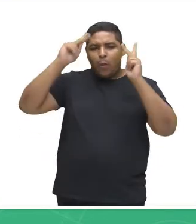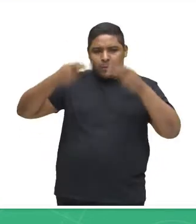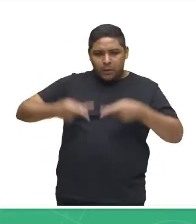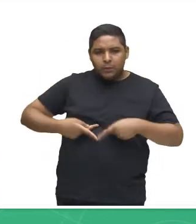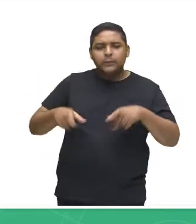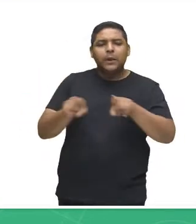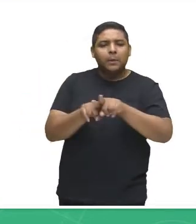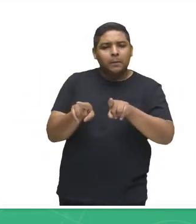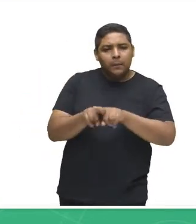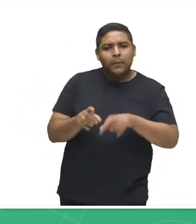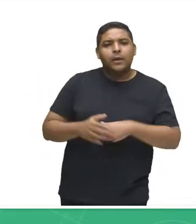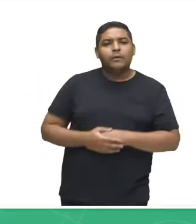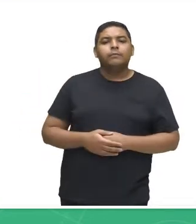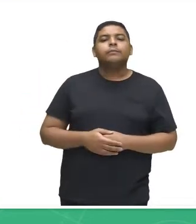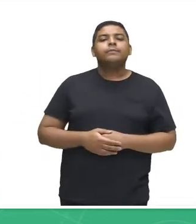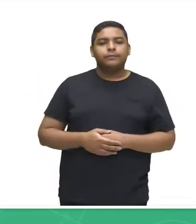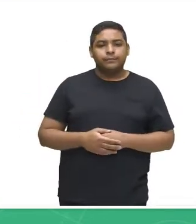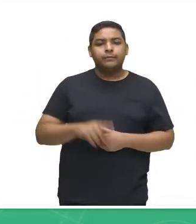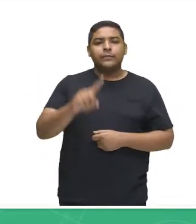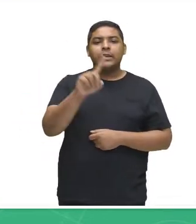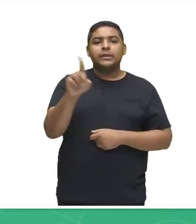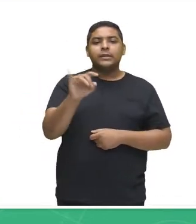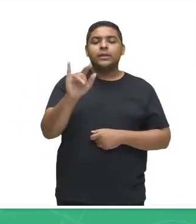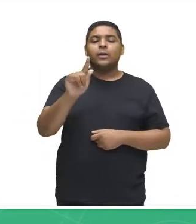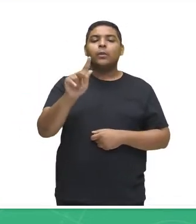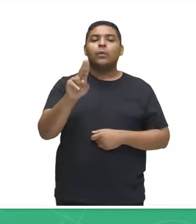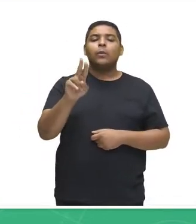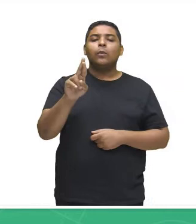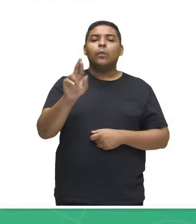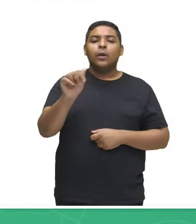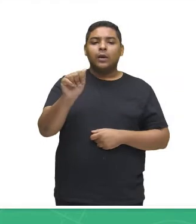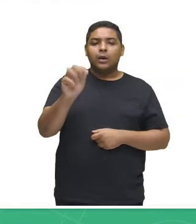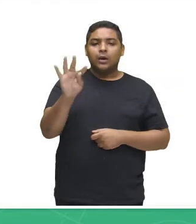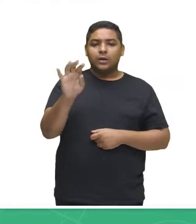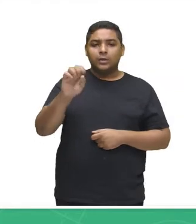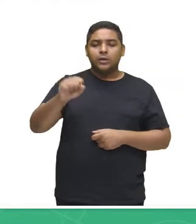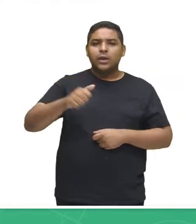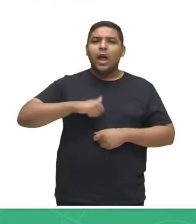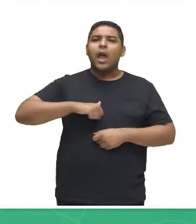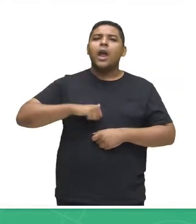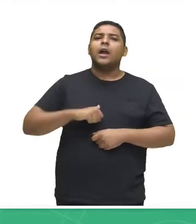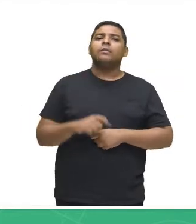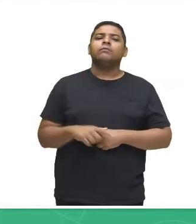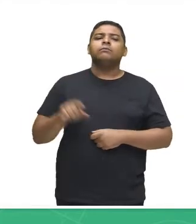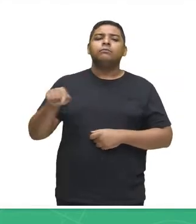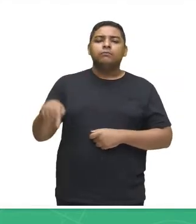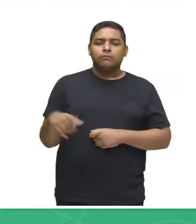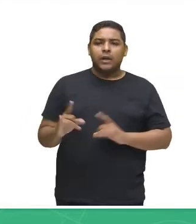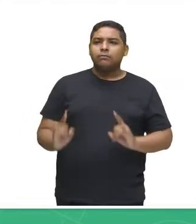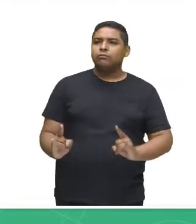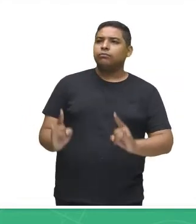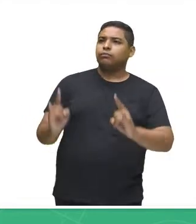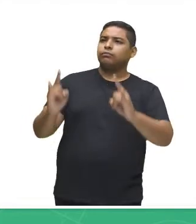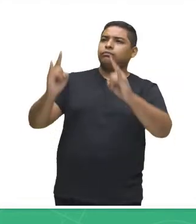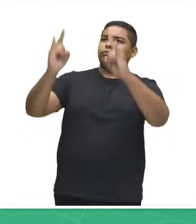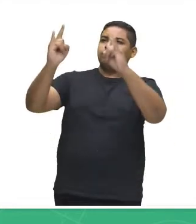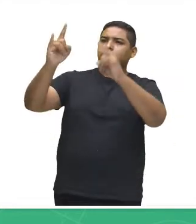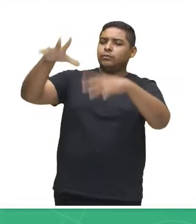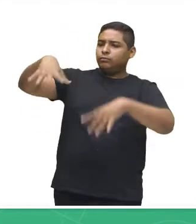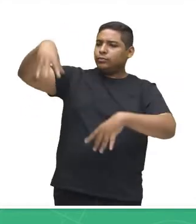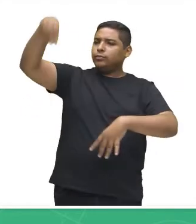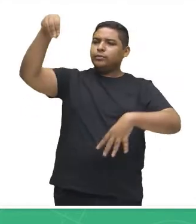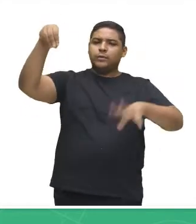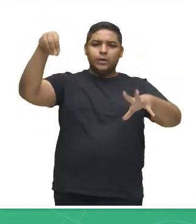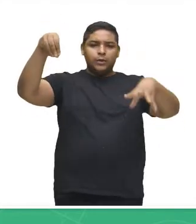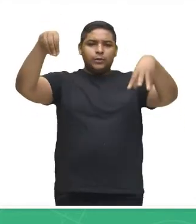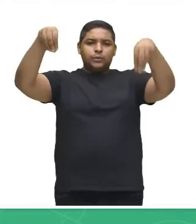os zigurates. Os zigurates eram grandes estruturas, grandes palácios. Na verdade, existem muitas interpretações